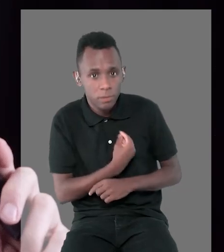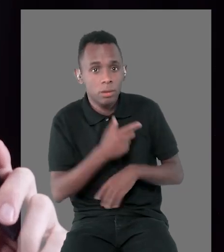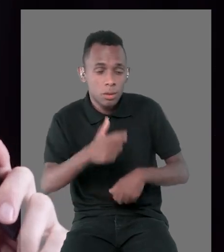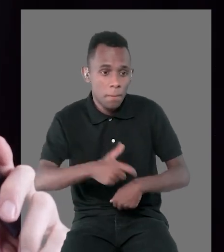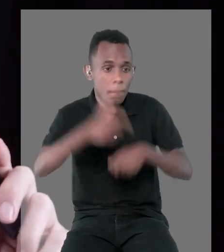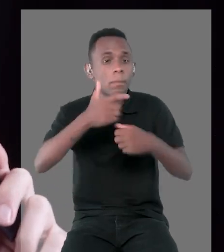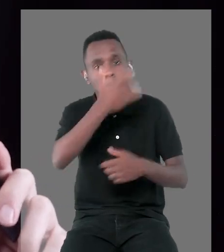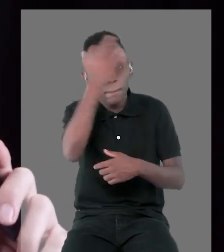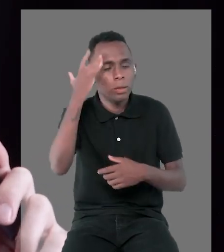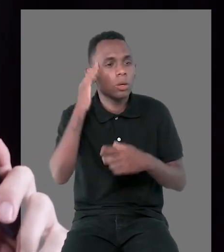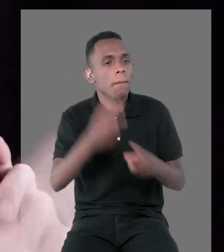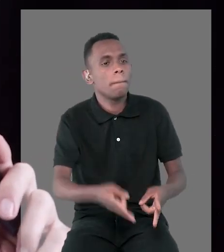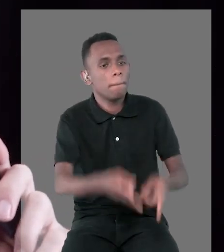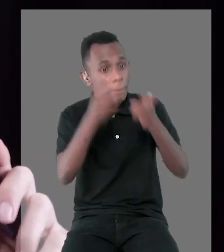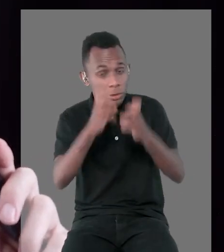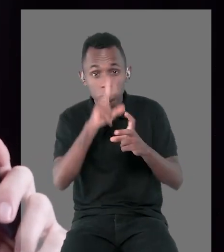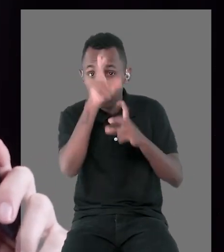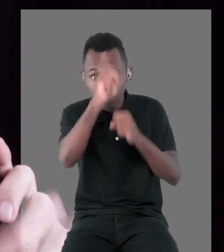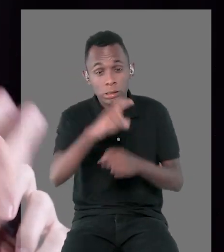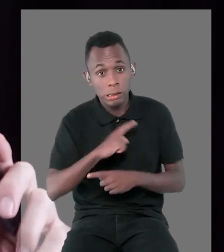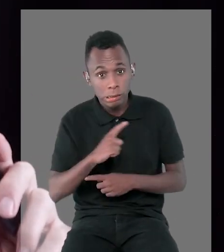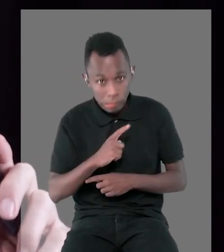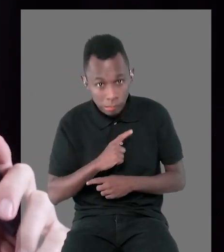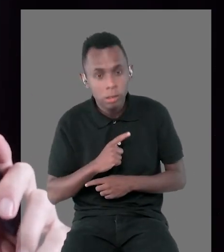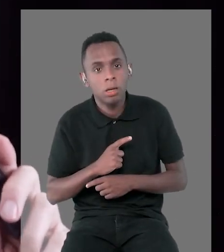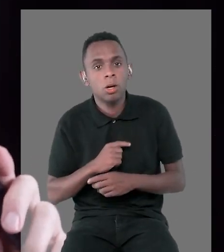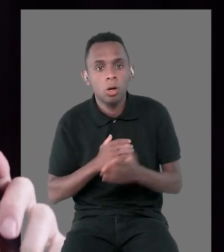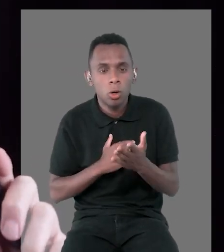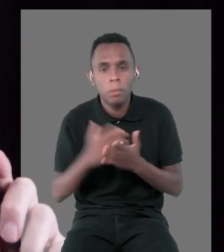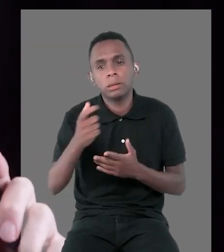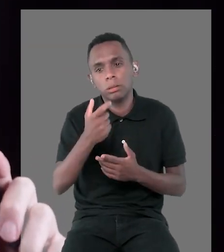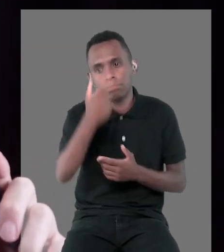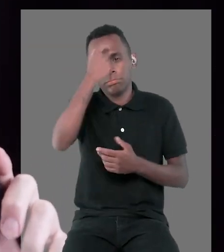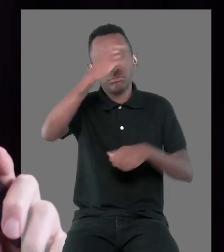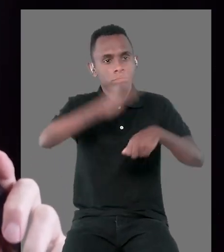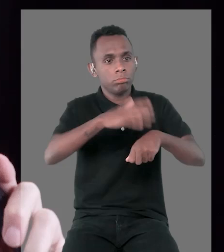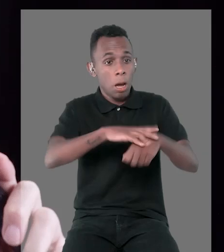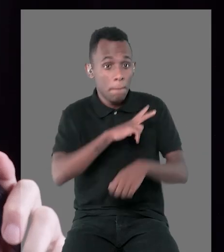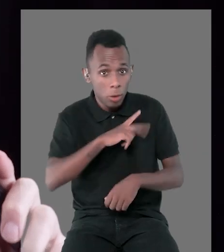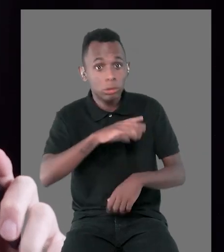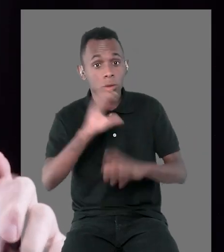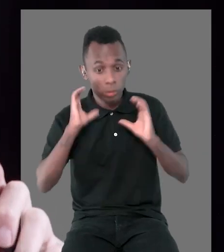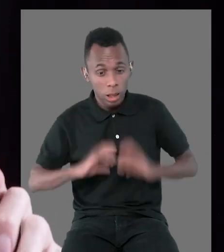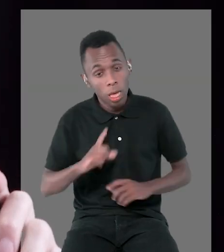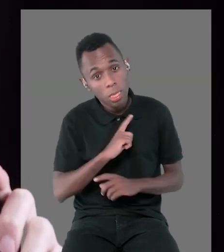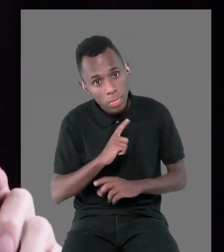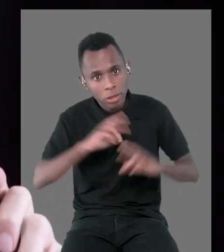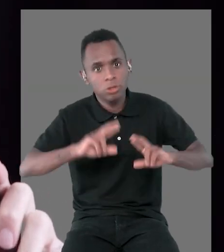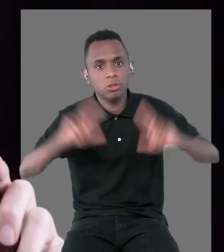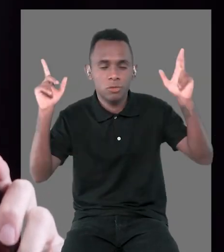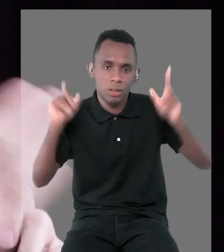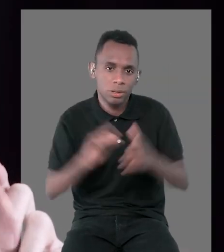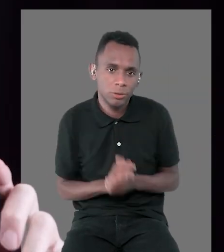que a pessoa começa a enxergar que essas forças existem, ela começa a ganhar uma consciência de si, uma consciência cidadã totalmente